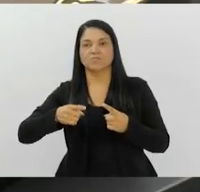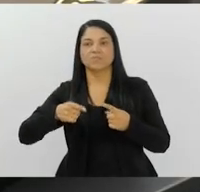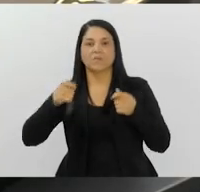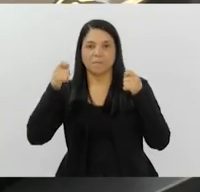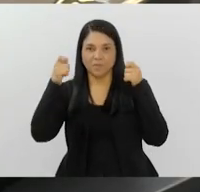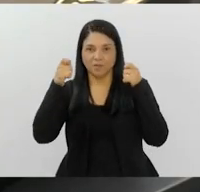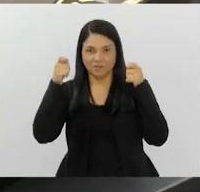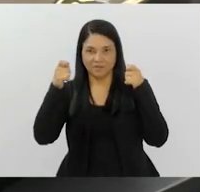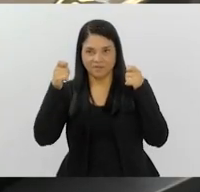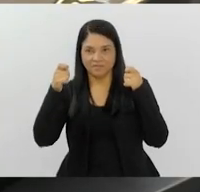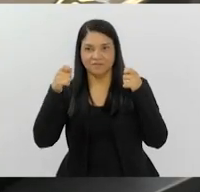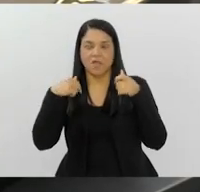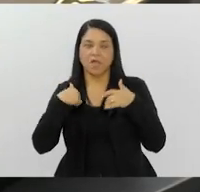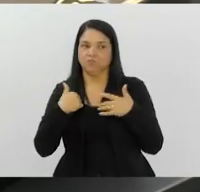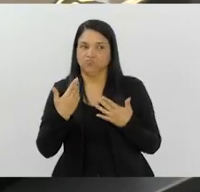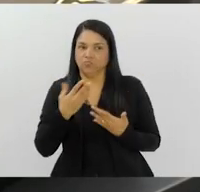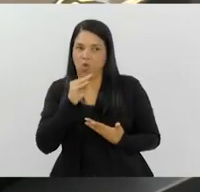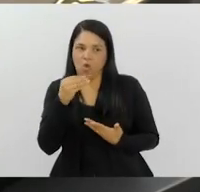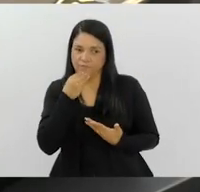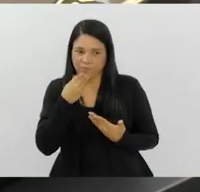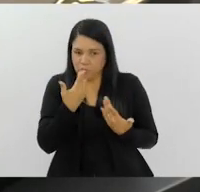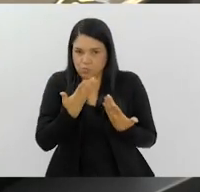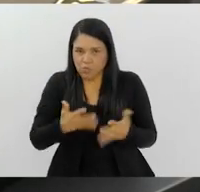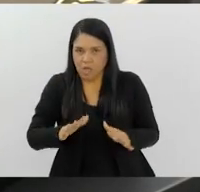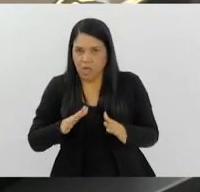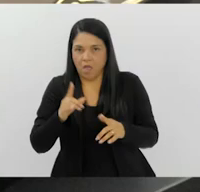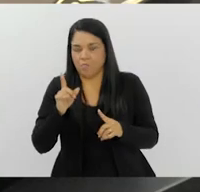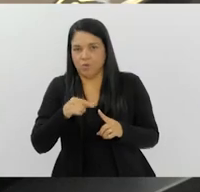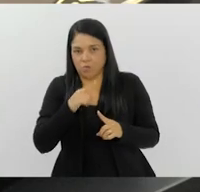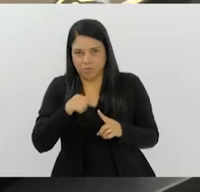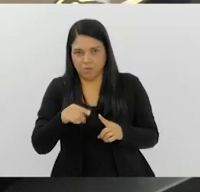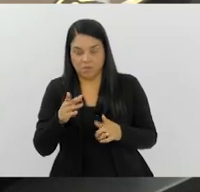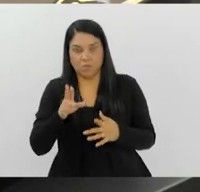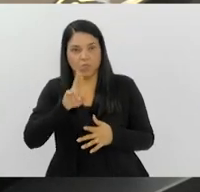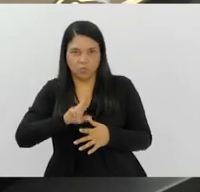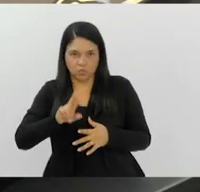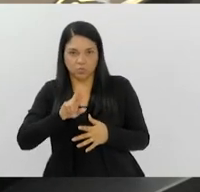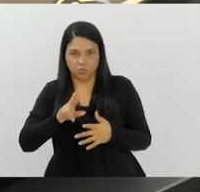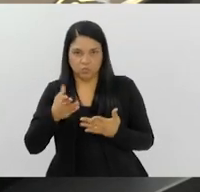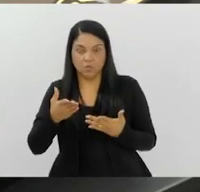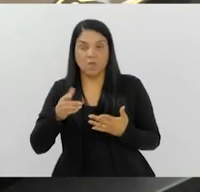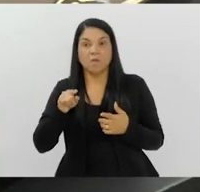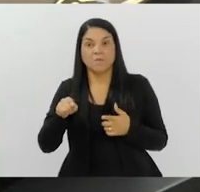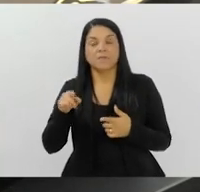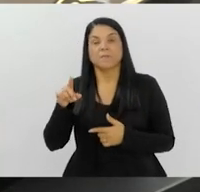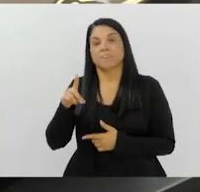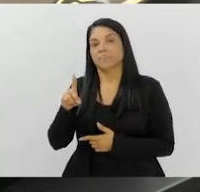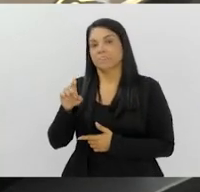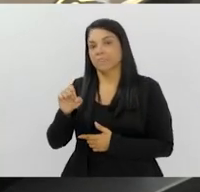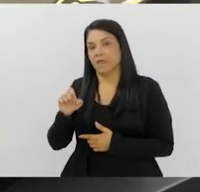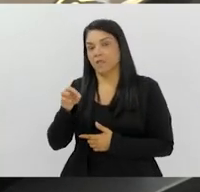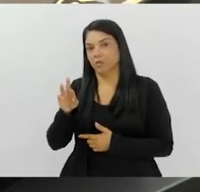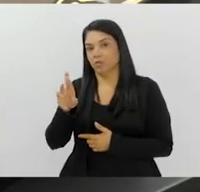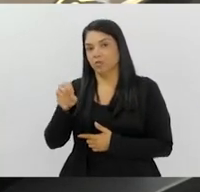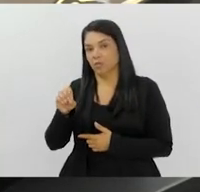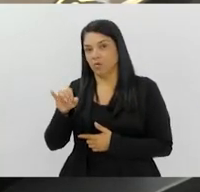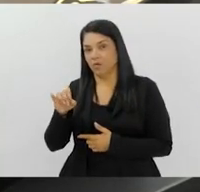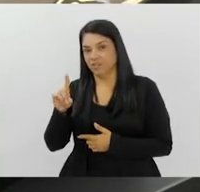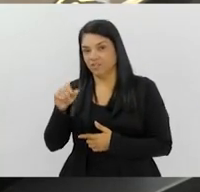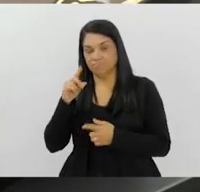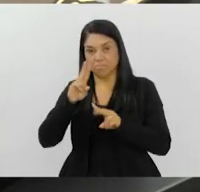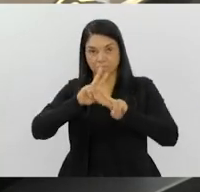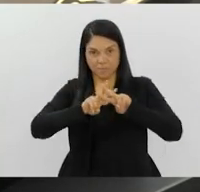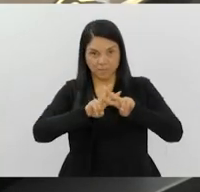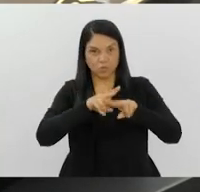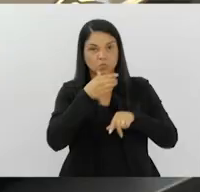que a gente não quer chegar a isso é aquele uso indiscriminado eh em Detroit teve o caso do cidadão que foi preso porque simplesmente